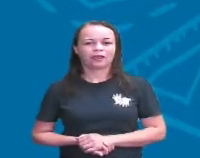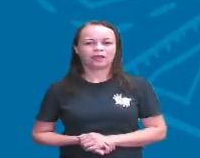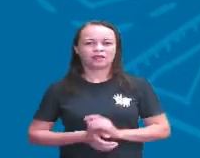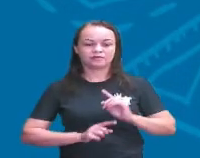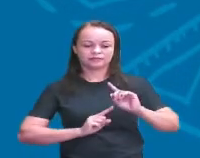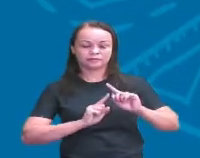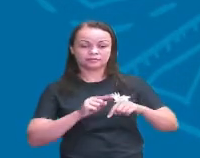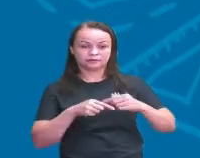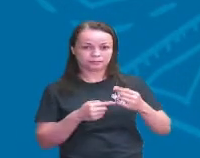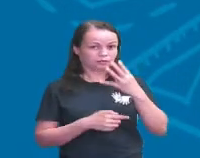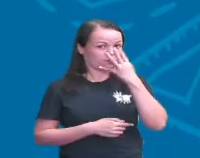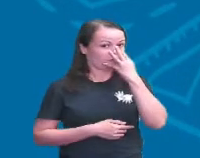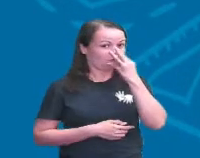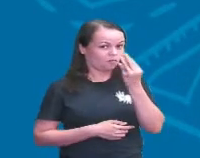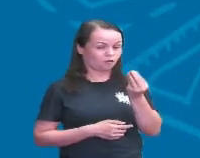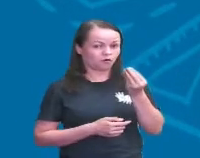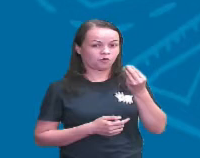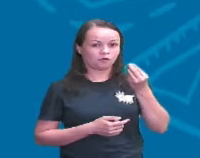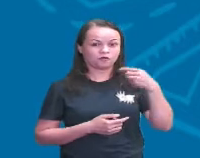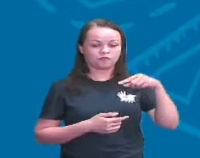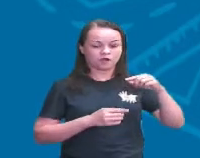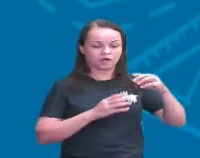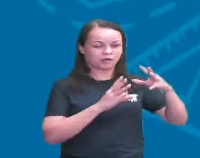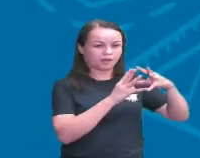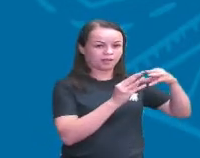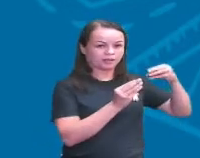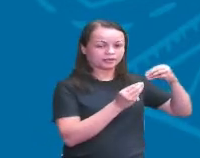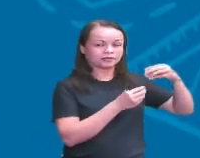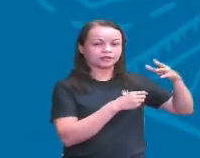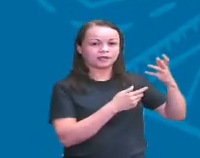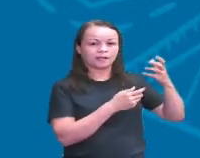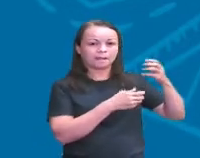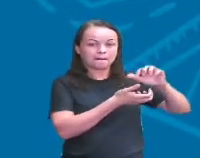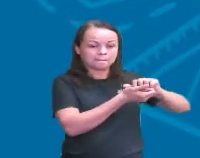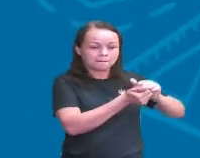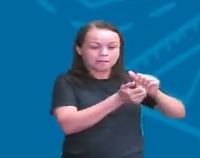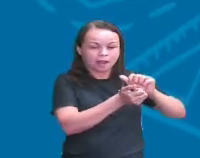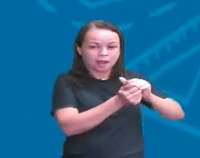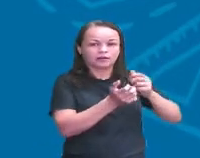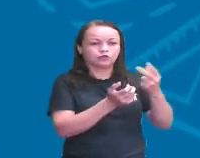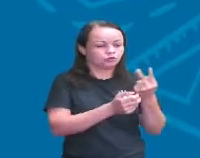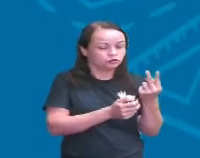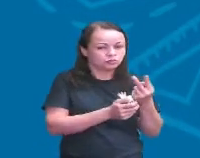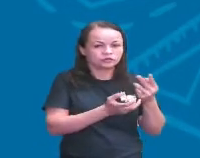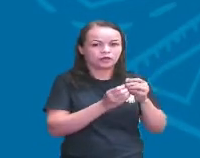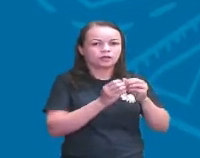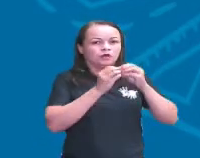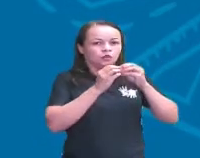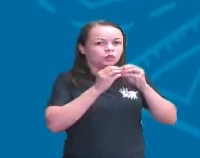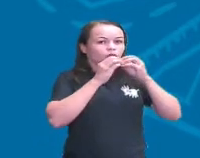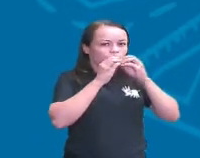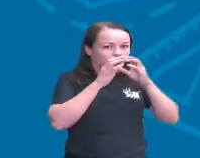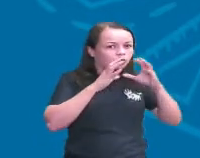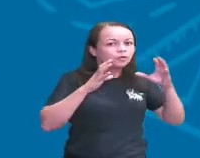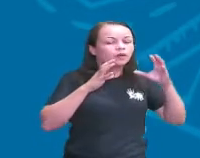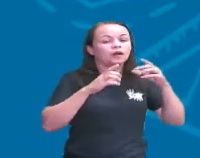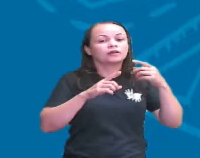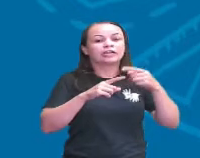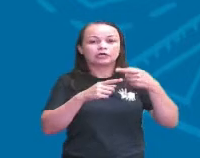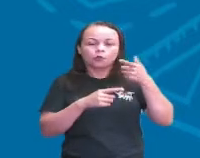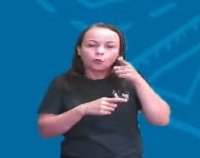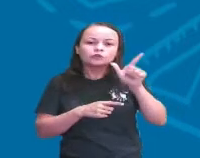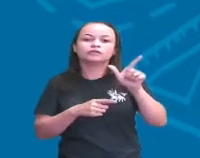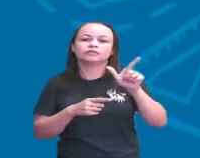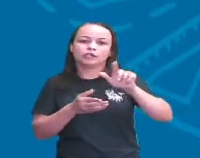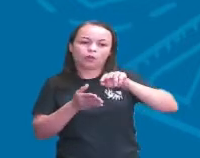que o lobo foi lá na casa de palha, na casa de barro, ele conseguiu derrubar, porque a tenacidade, a resistência